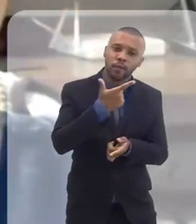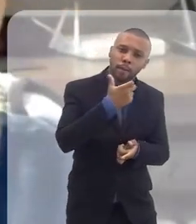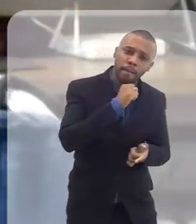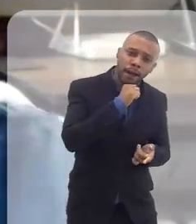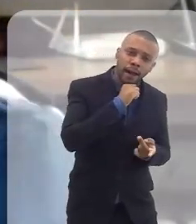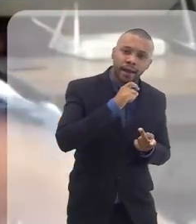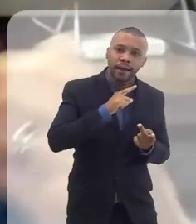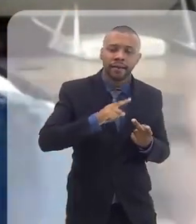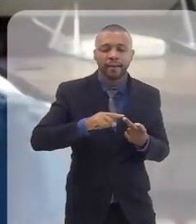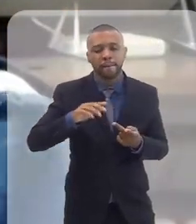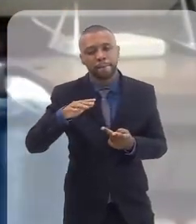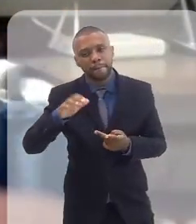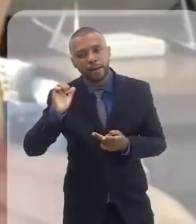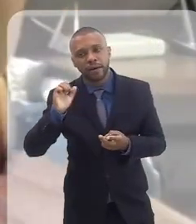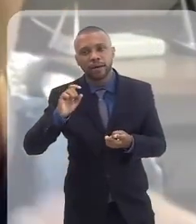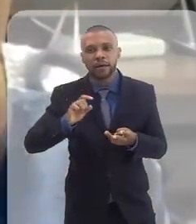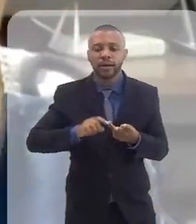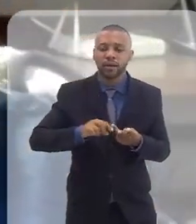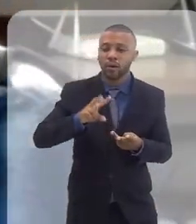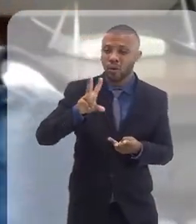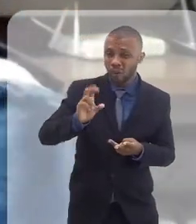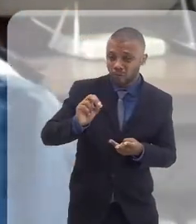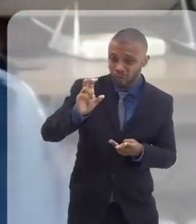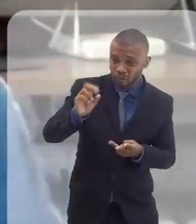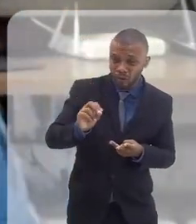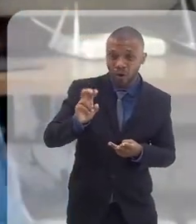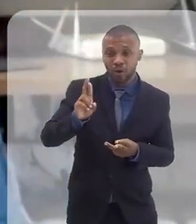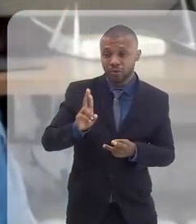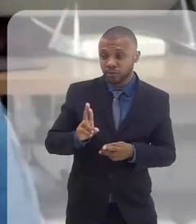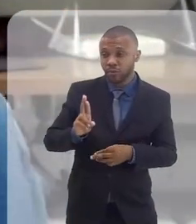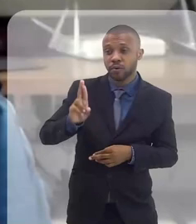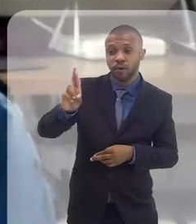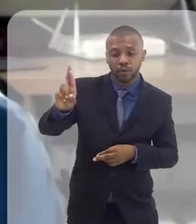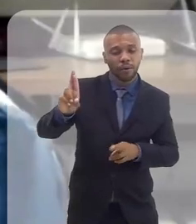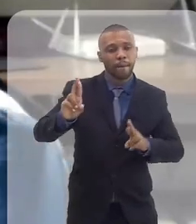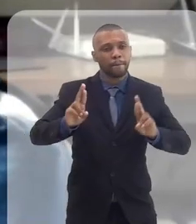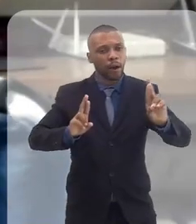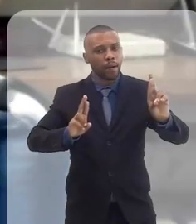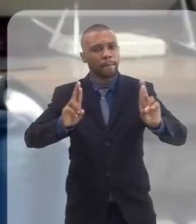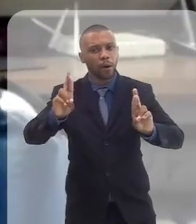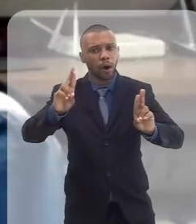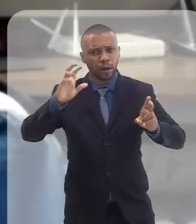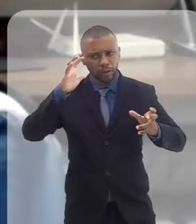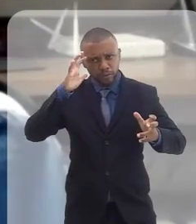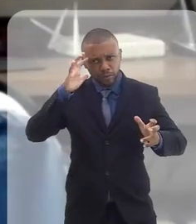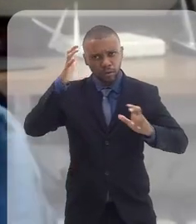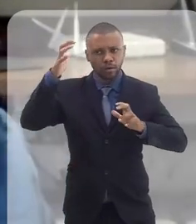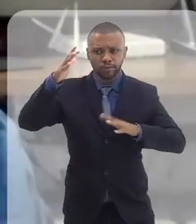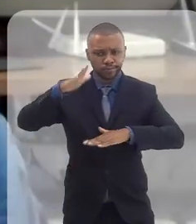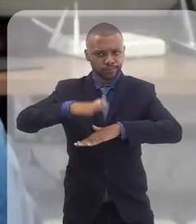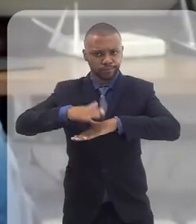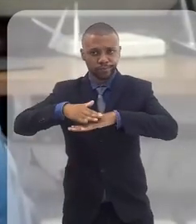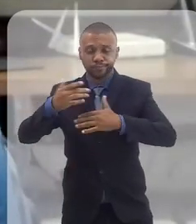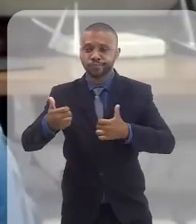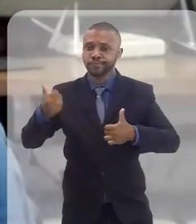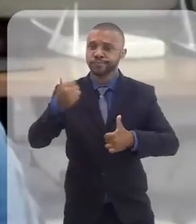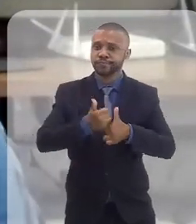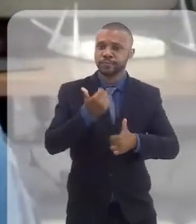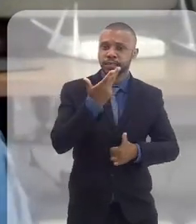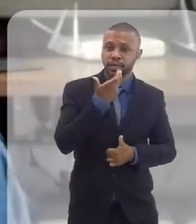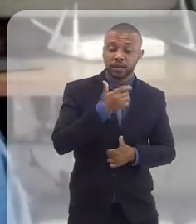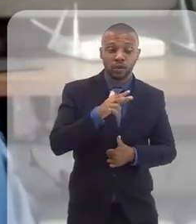mãe, a avó são os responsáveis, são aqueles que tomam a